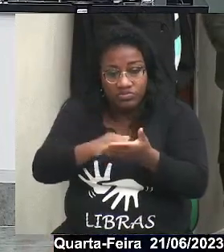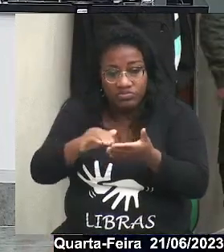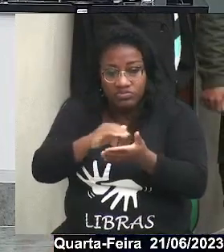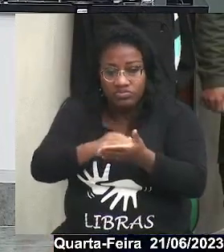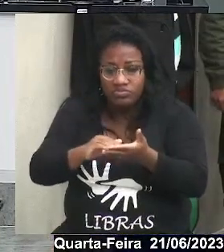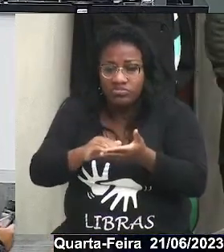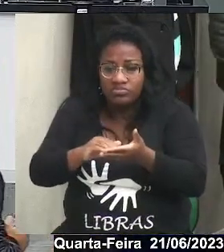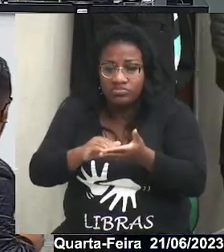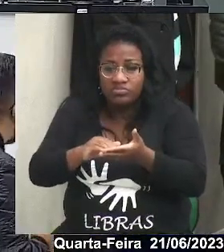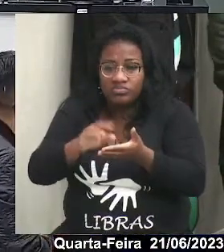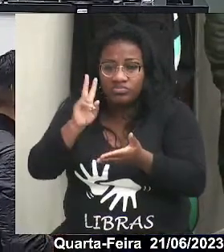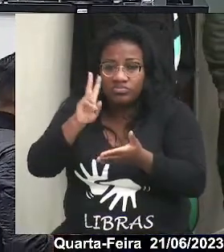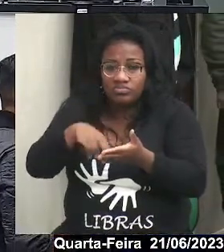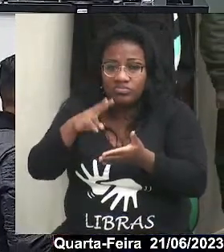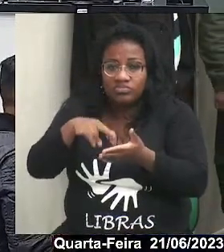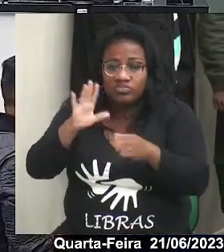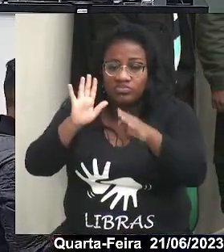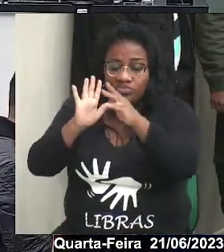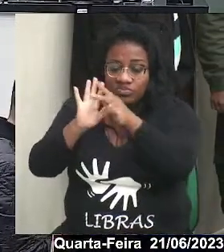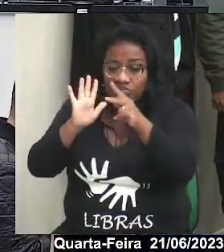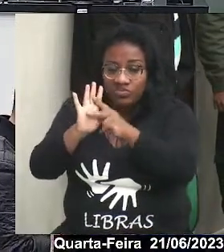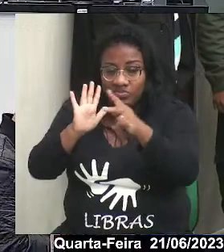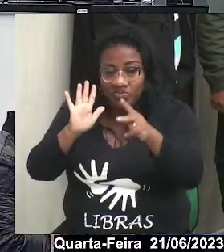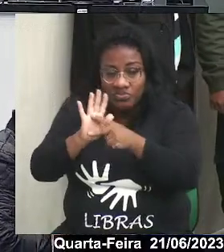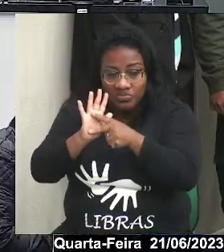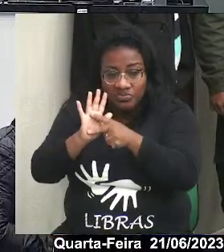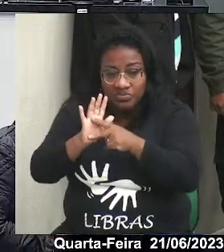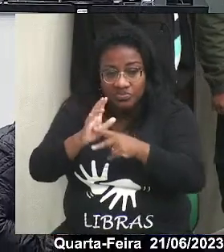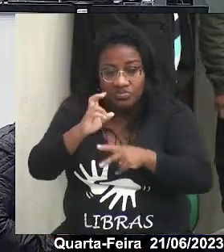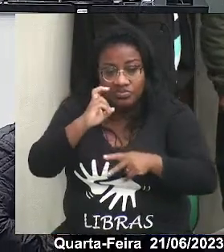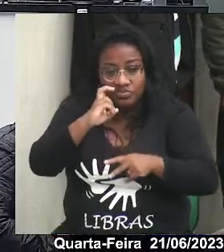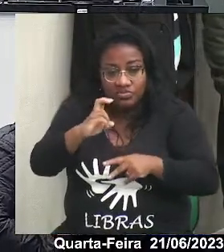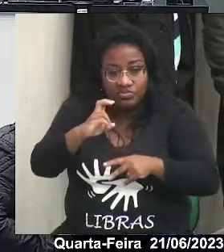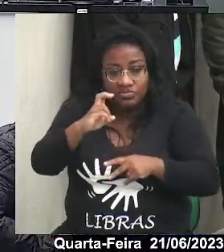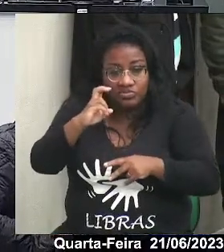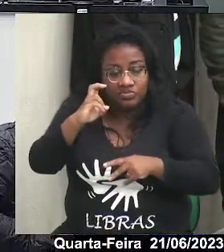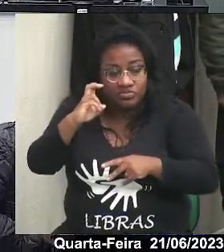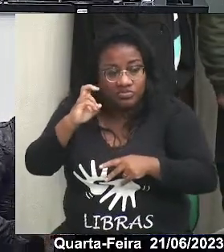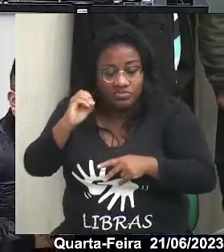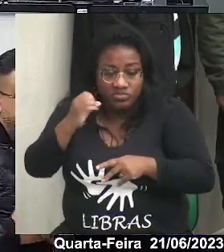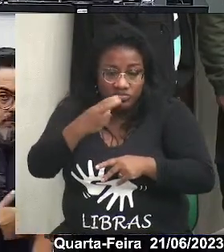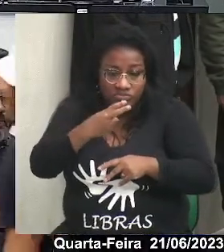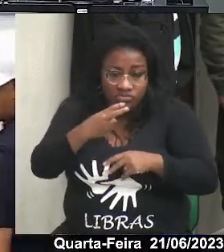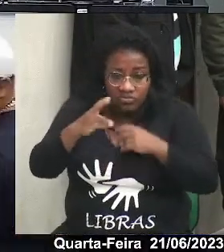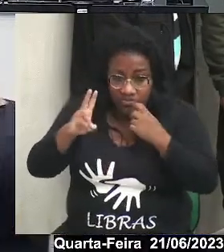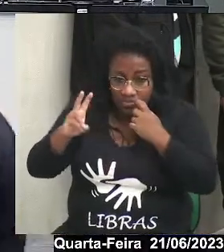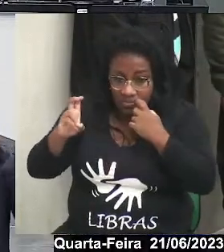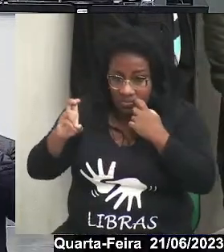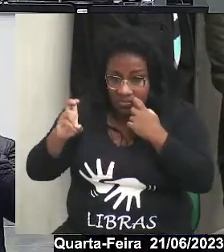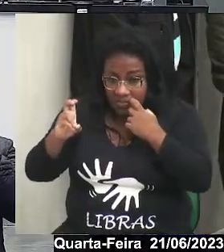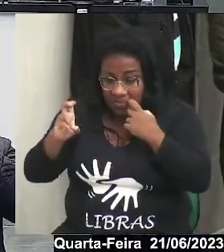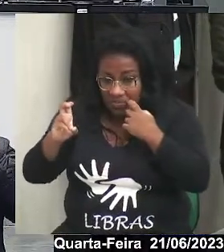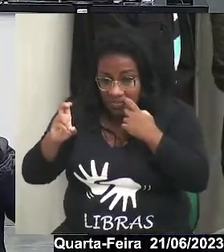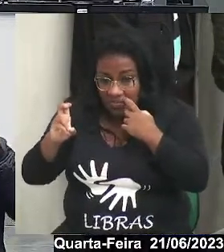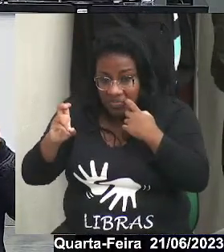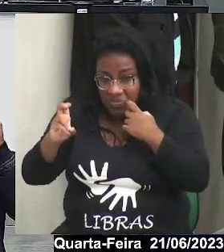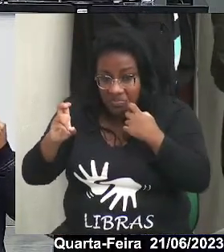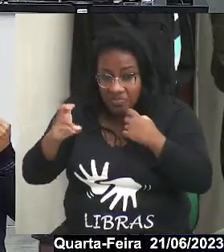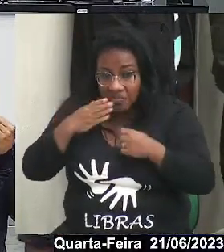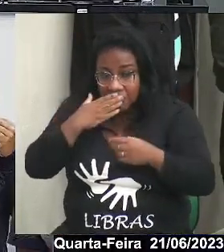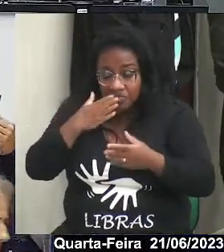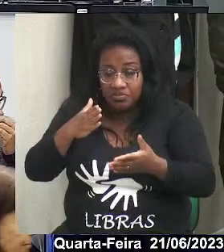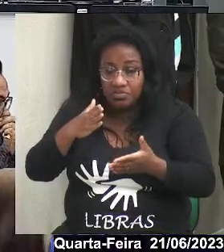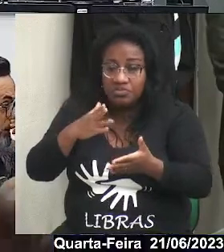senhor secretário que faça a leitura do projeto de resolução 5 de 2023 e autoria da mesa